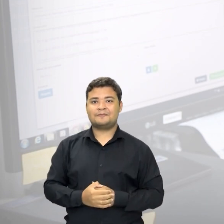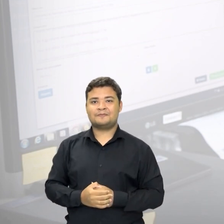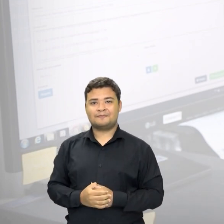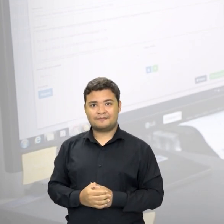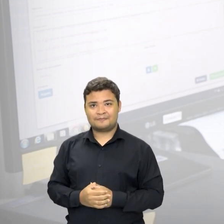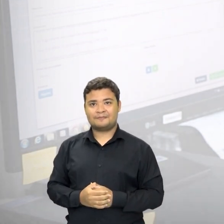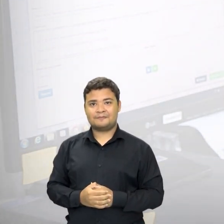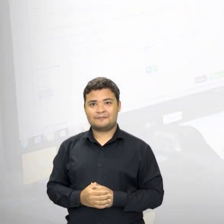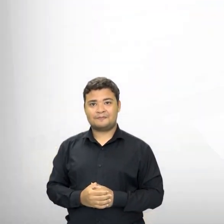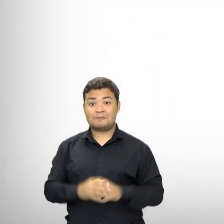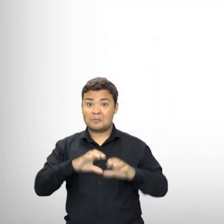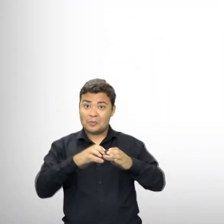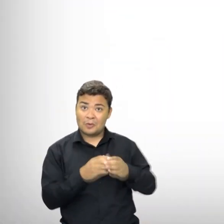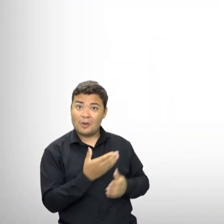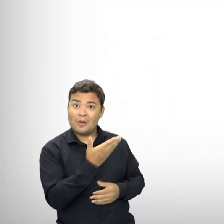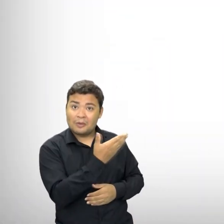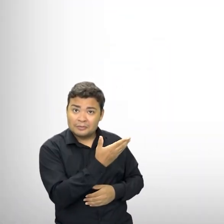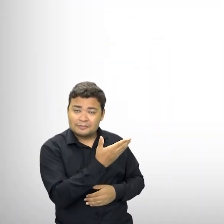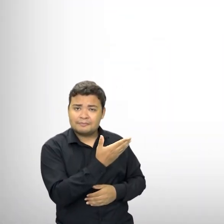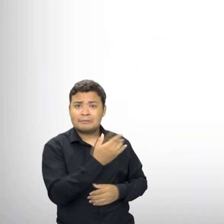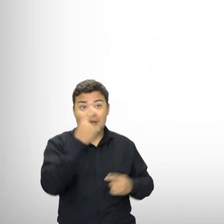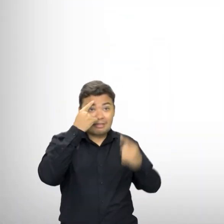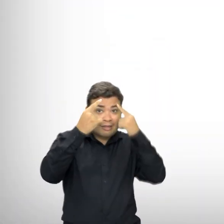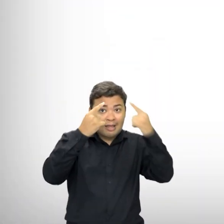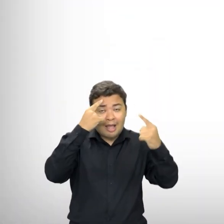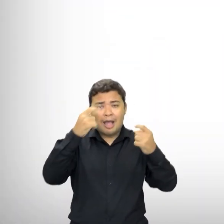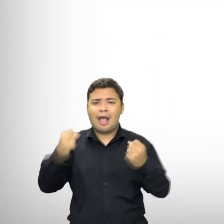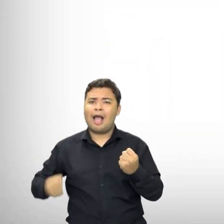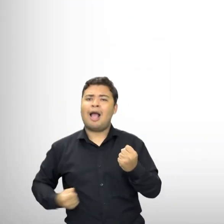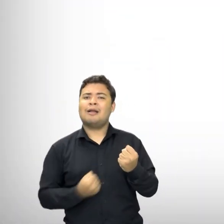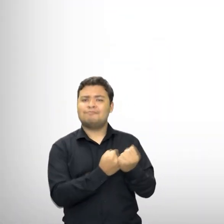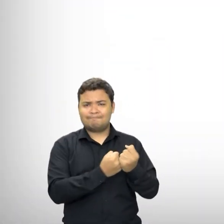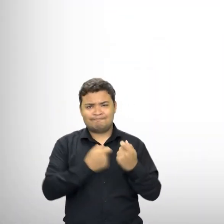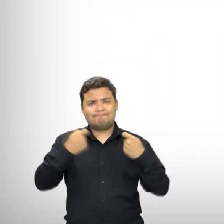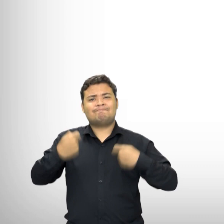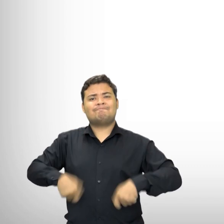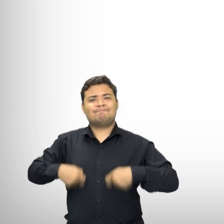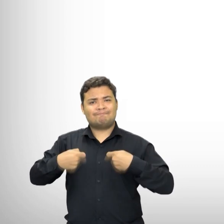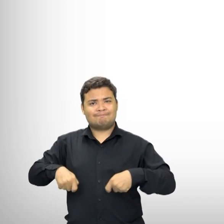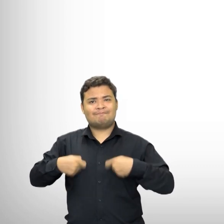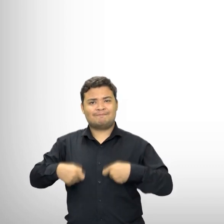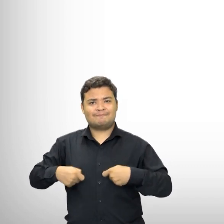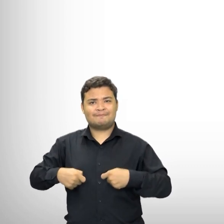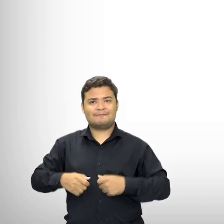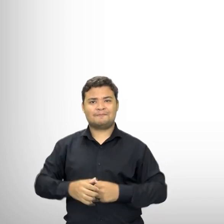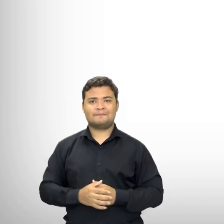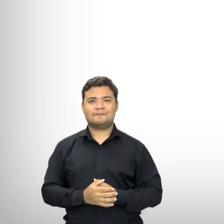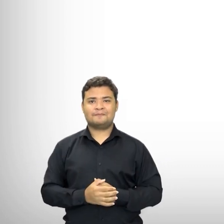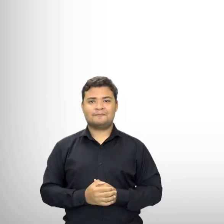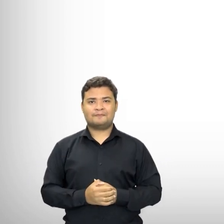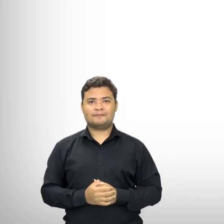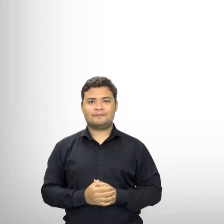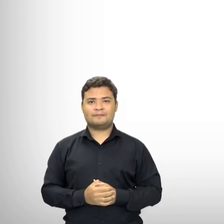3216-7300. FUNAP, porque grandes ideias precisam de apoio.